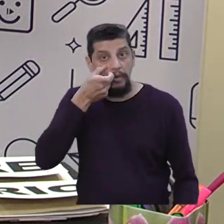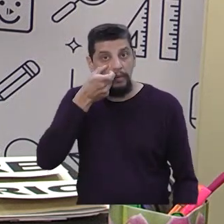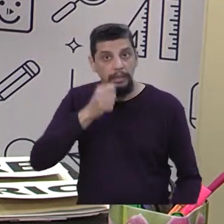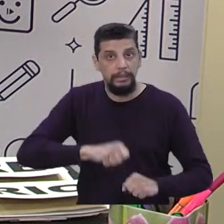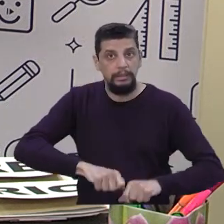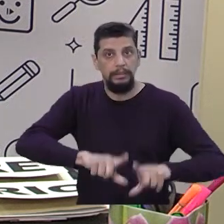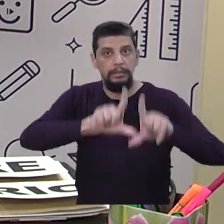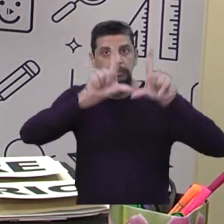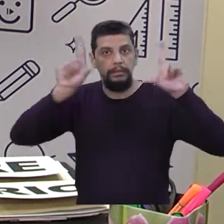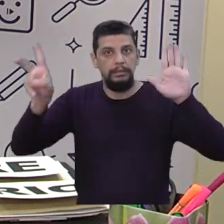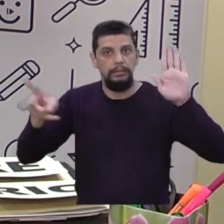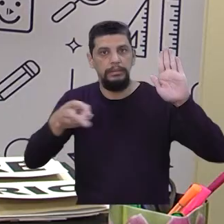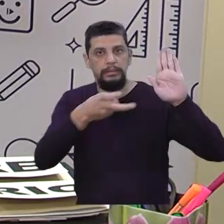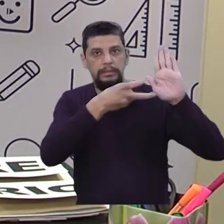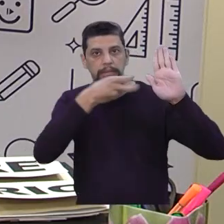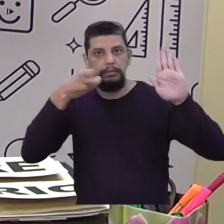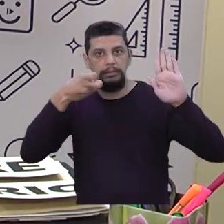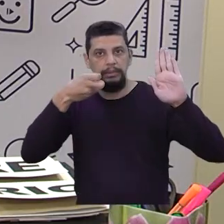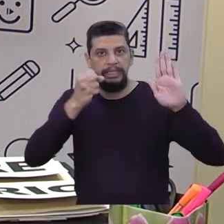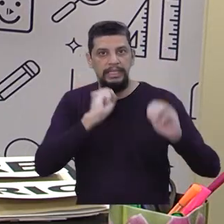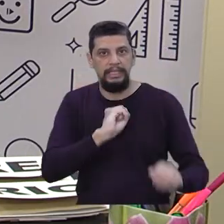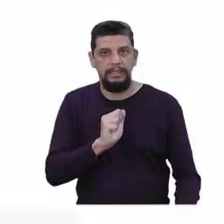está certinho mesmo.